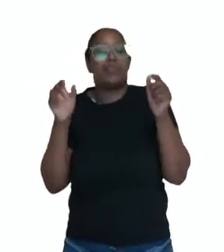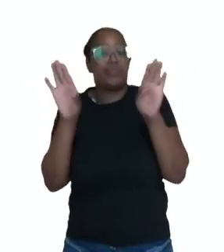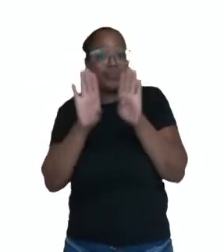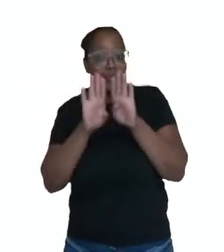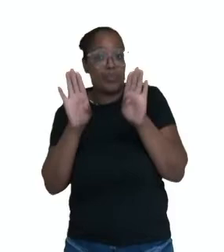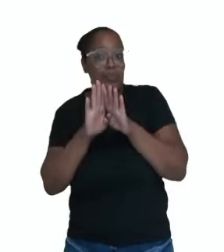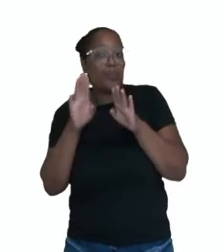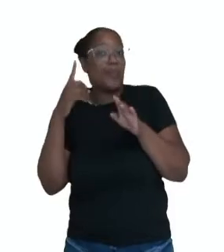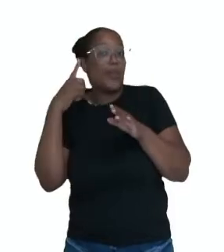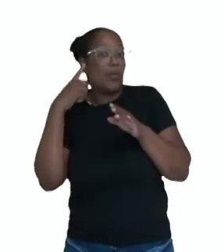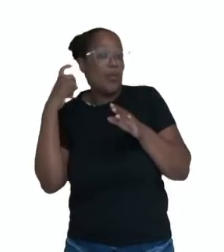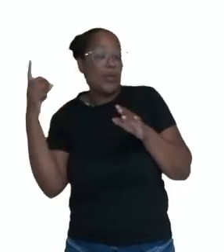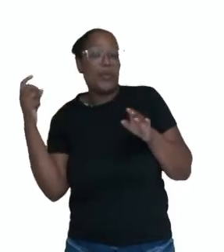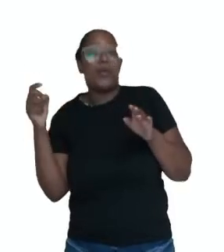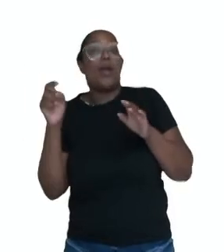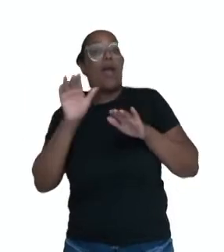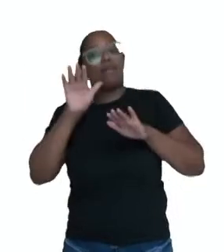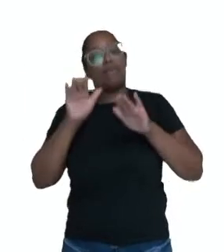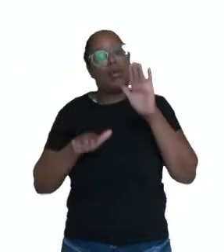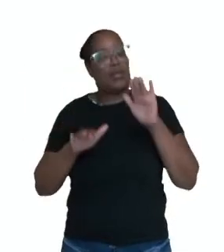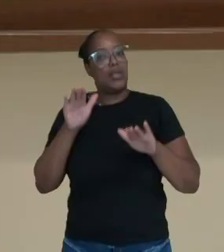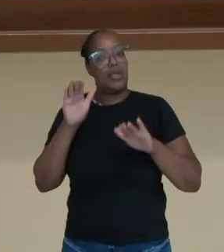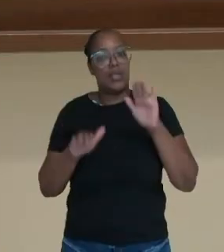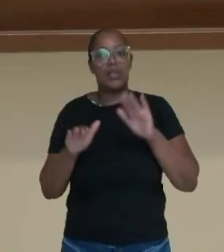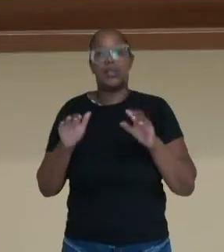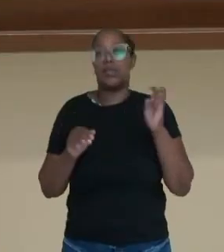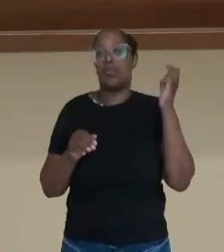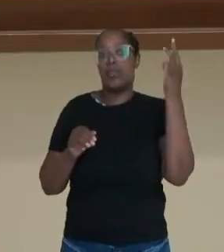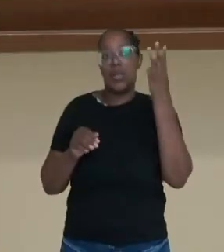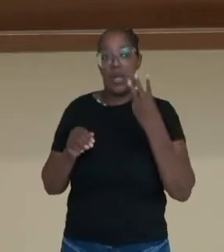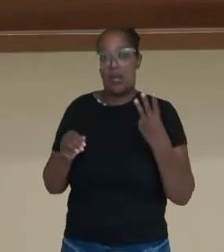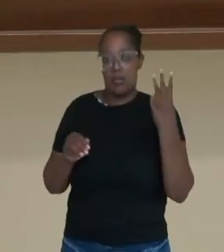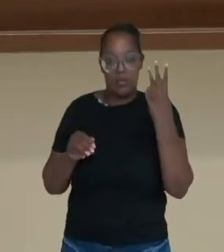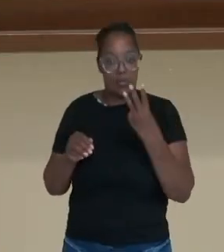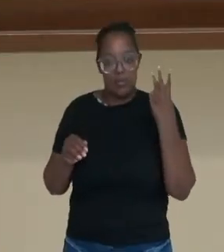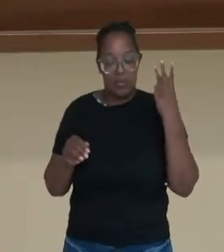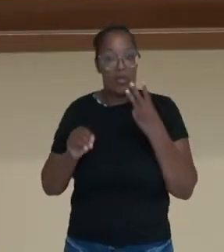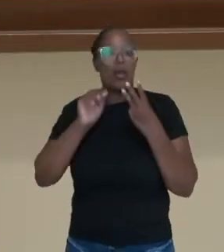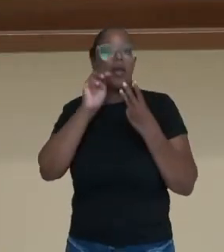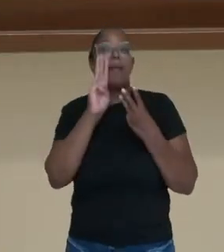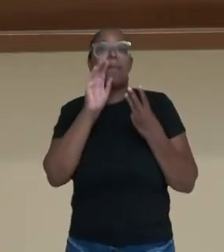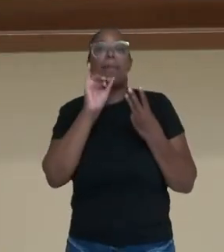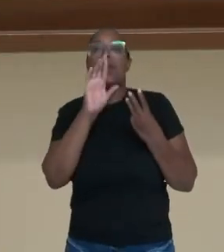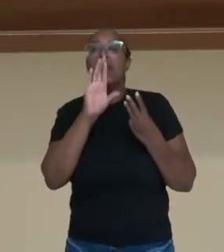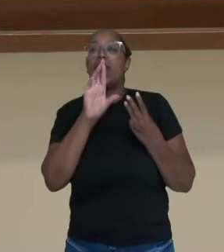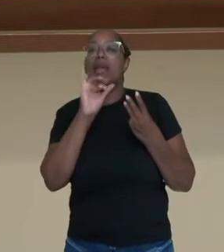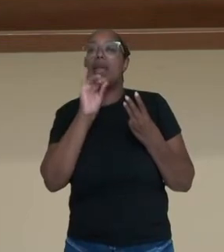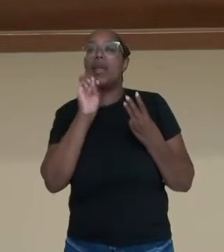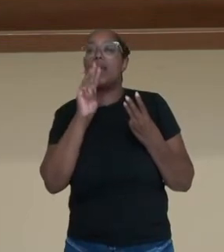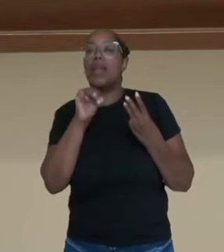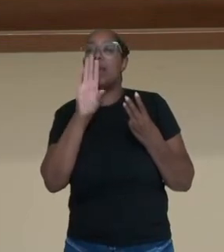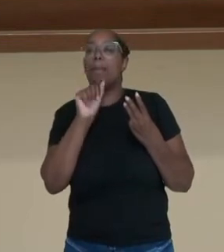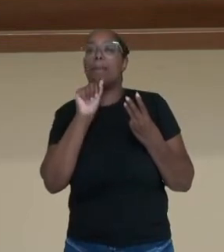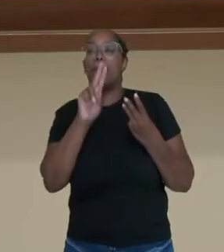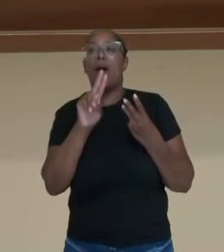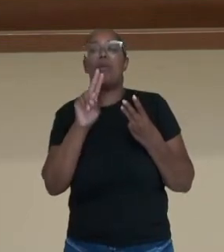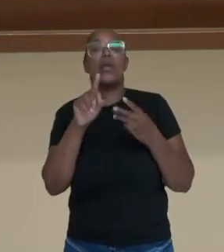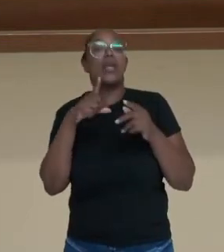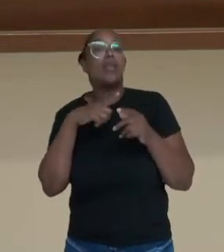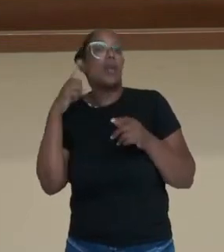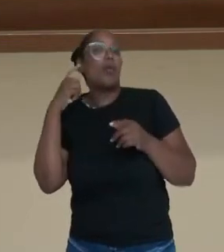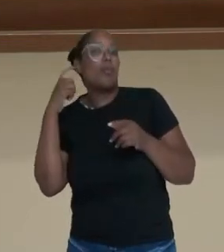infinitamente variados, né? Então são três berimbaus, mas que vão tocar junto, cada um na